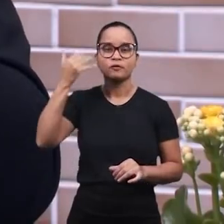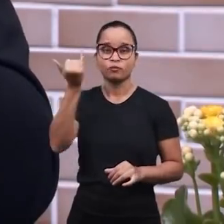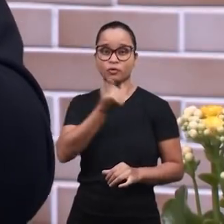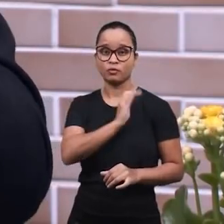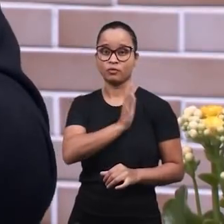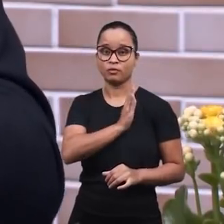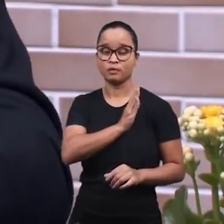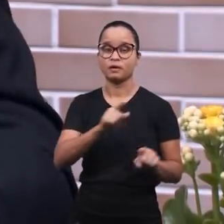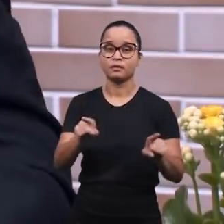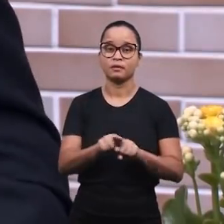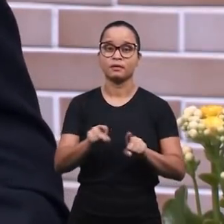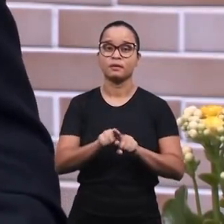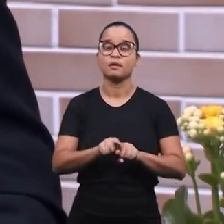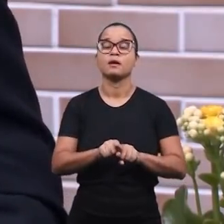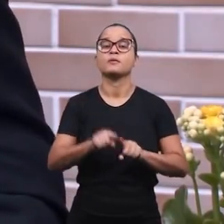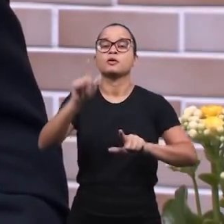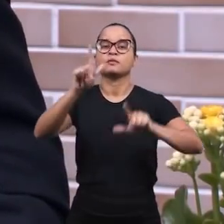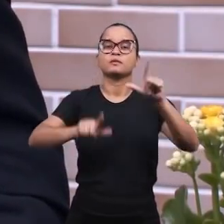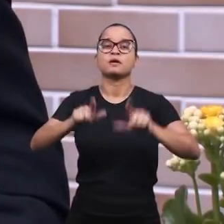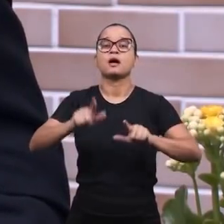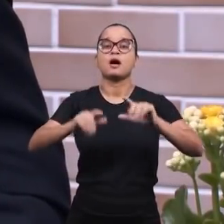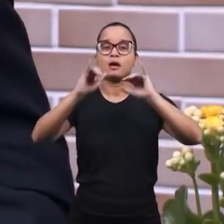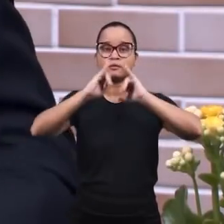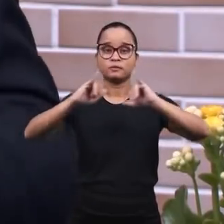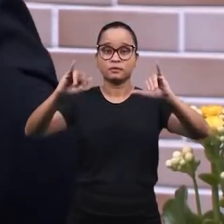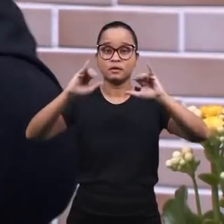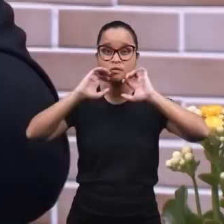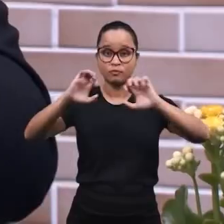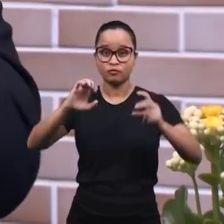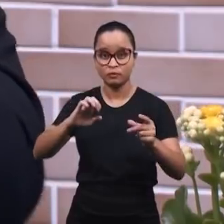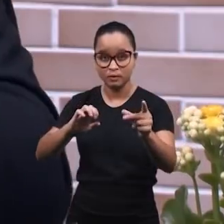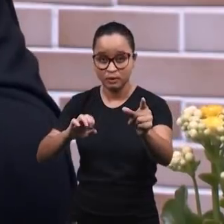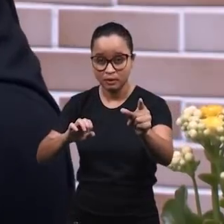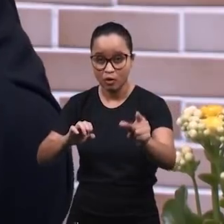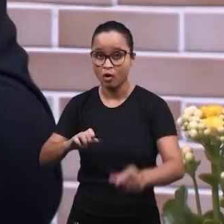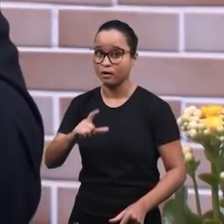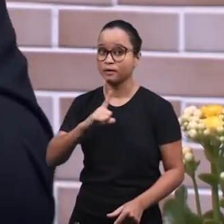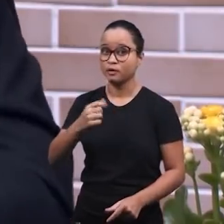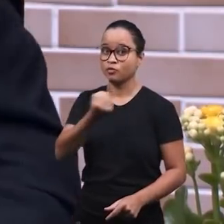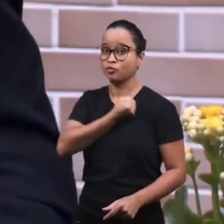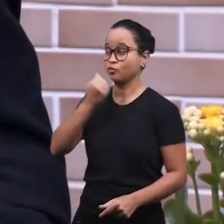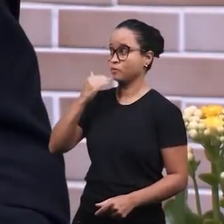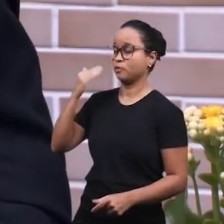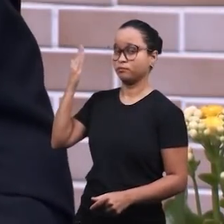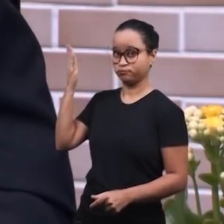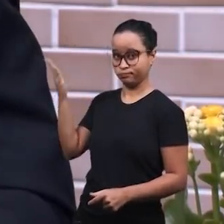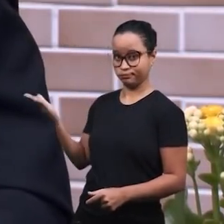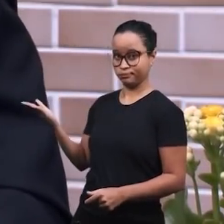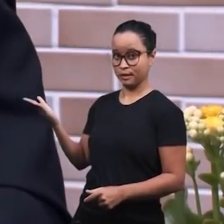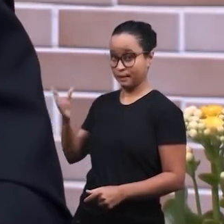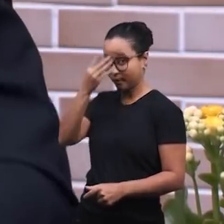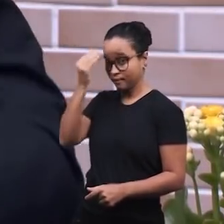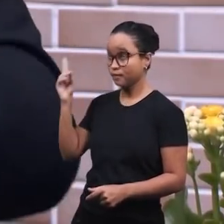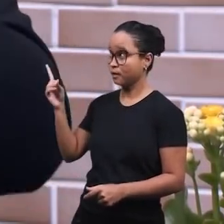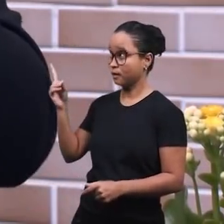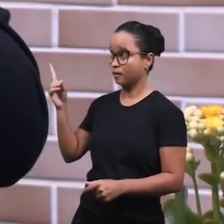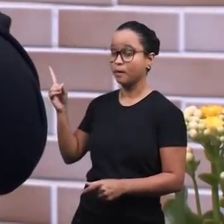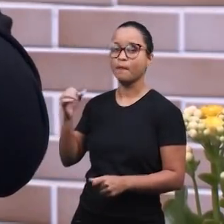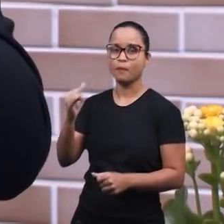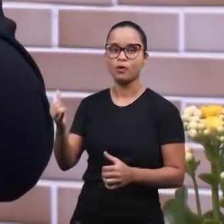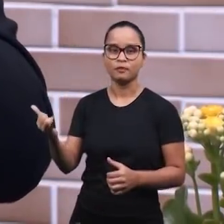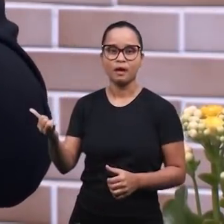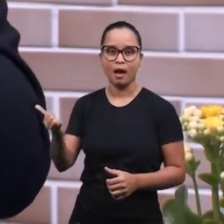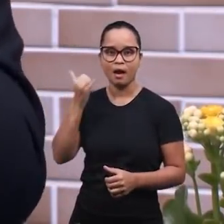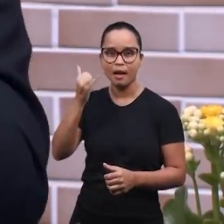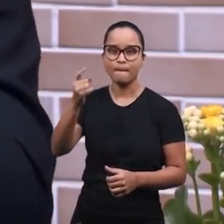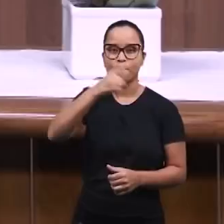coração e com o programa Anunciando o Evangelho Eterno. Não se esqueça deste número, 0800 707 3076. Você pode